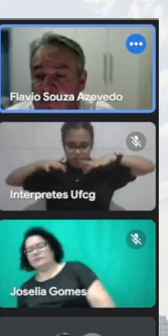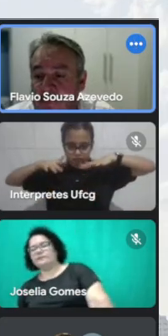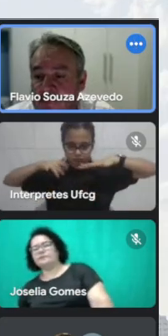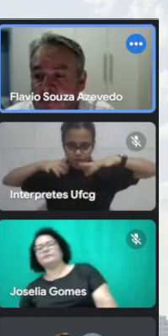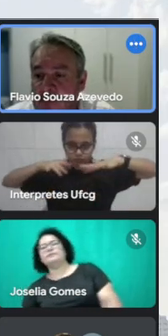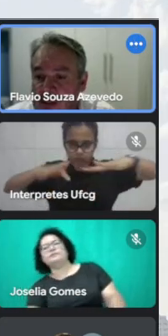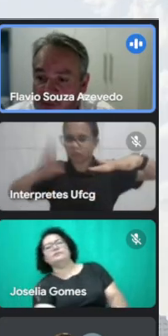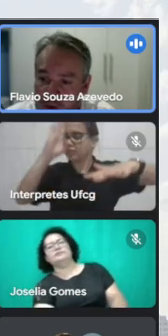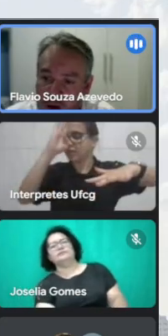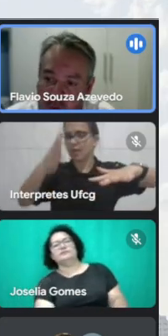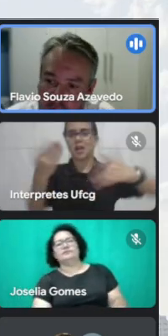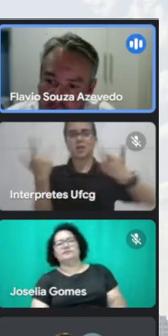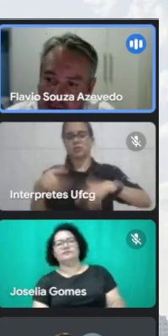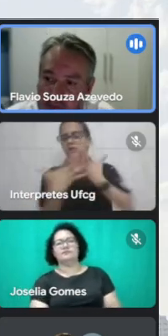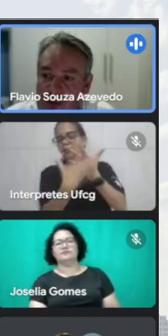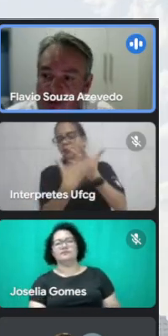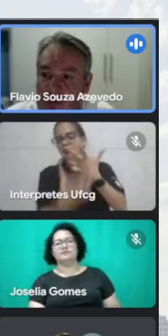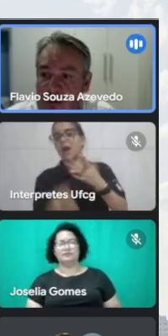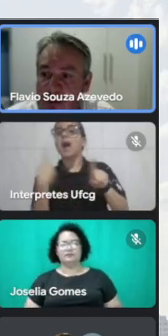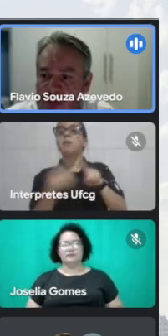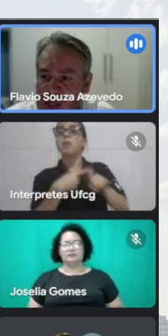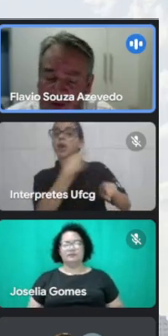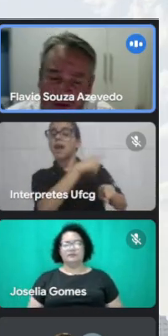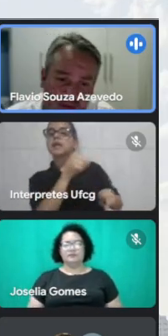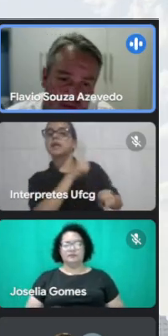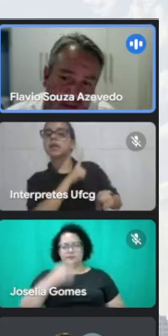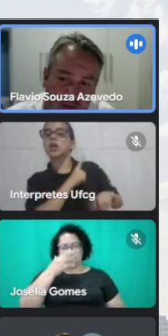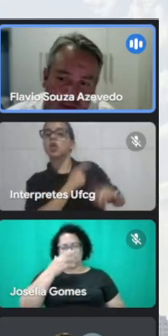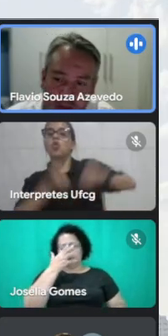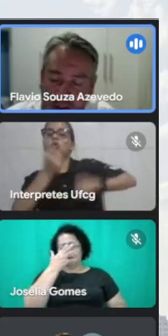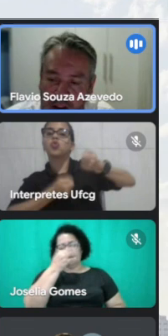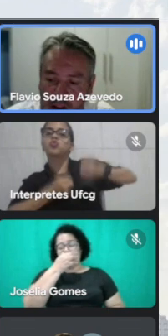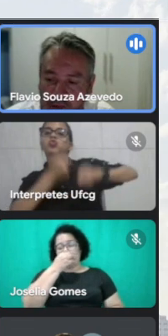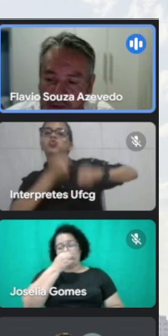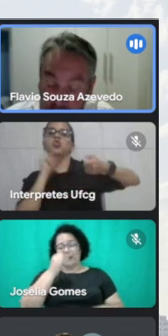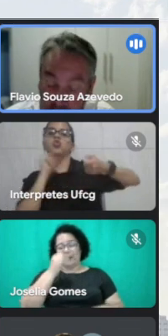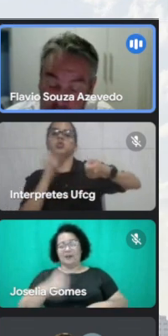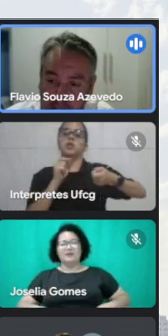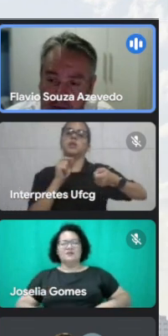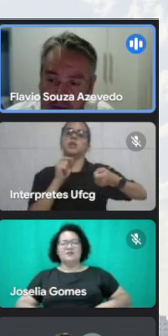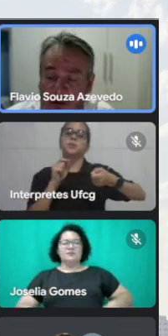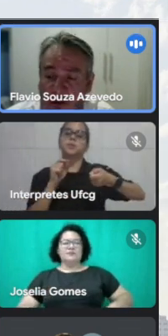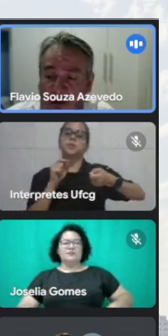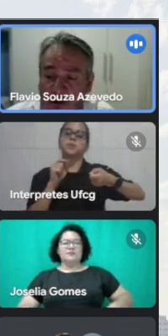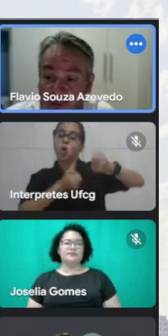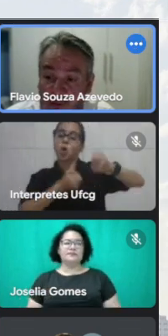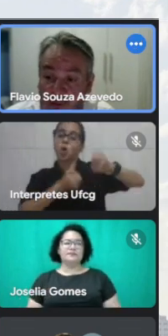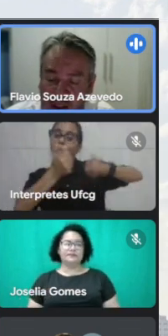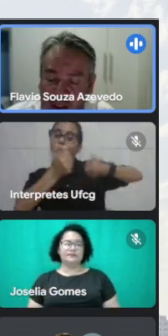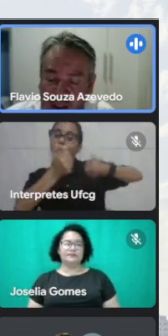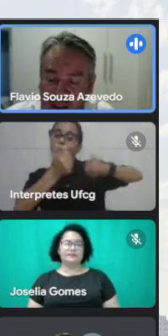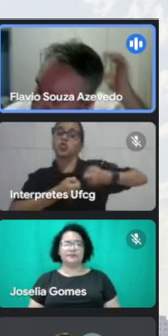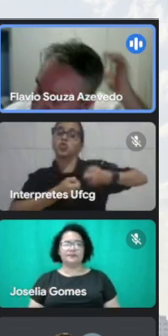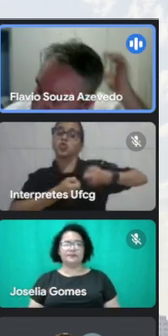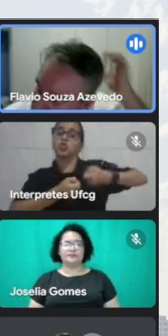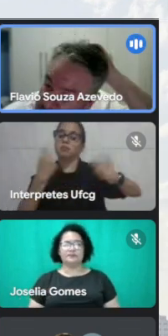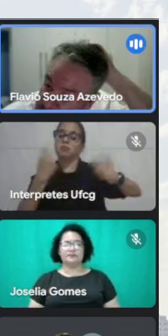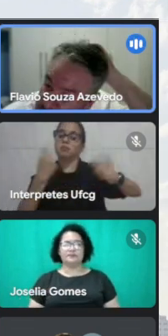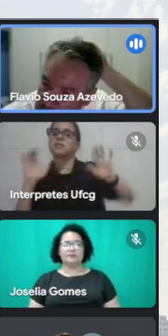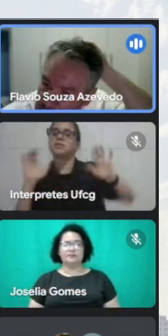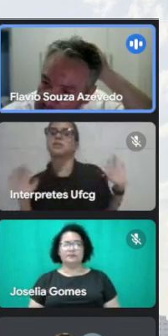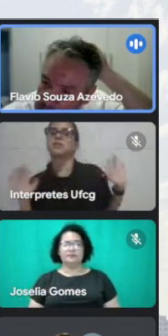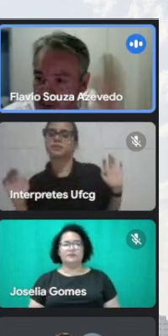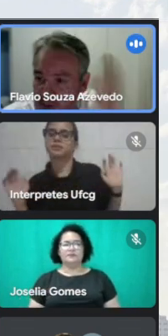né? Eles foram calculados também para tempo de retorno de 25 anos e conferido para o tempo de